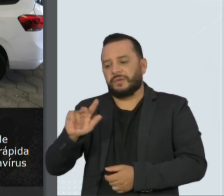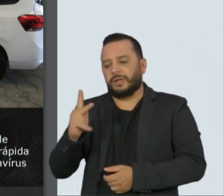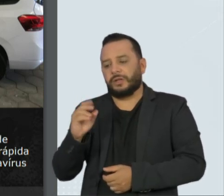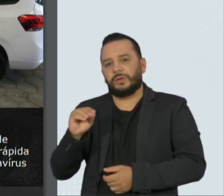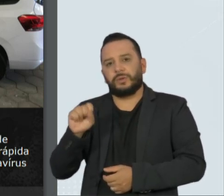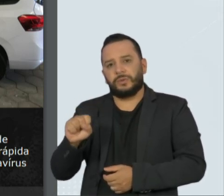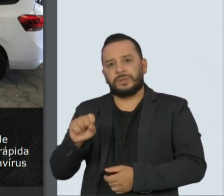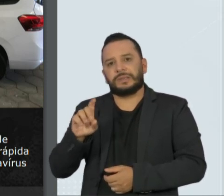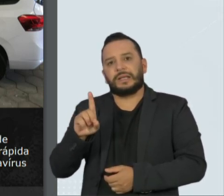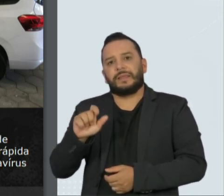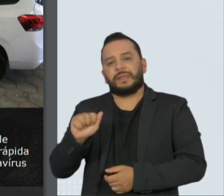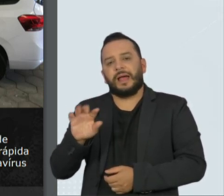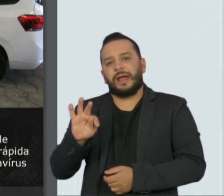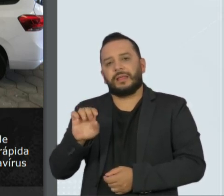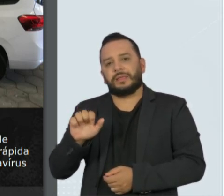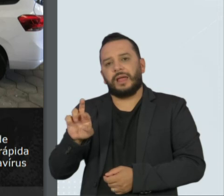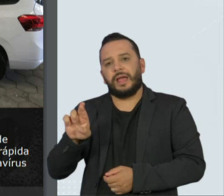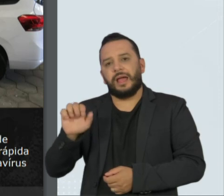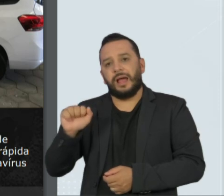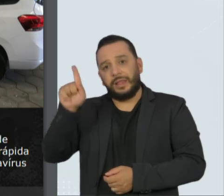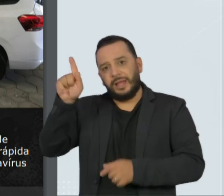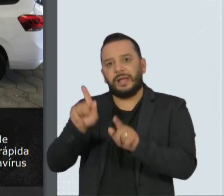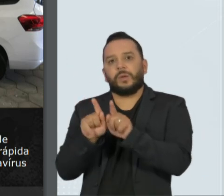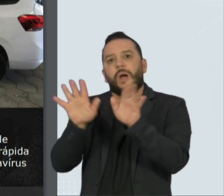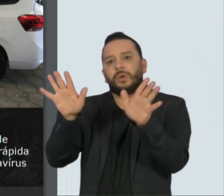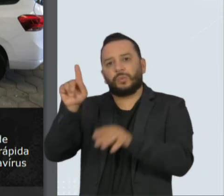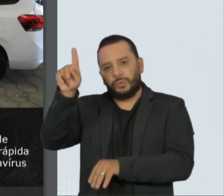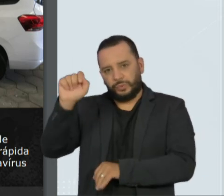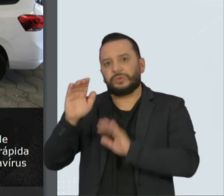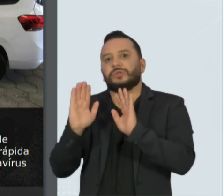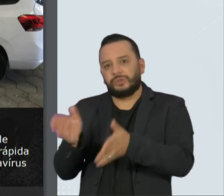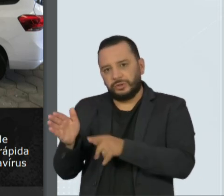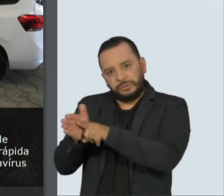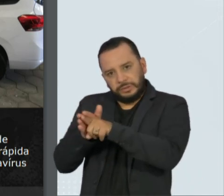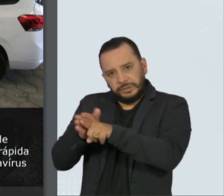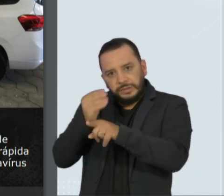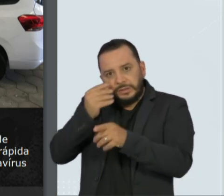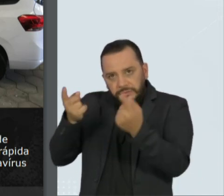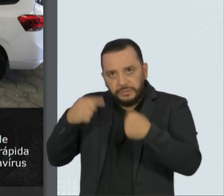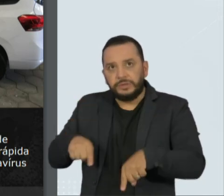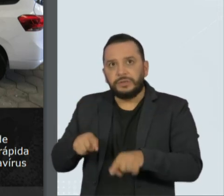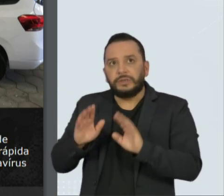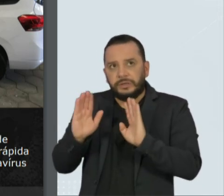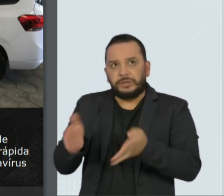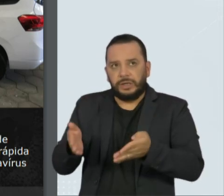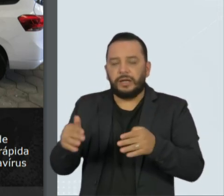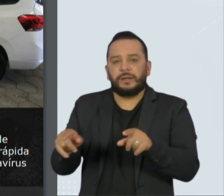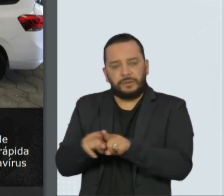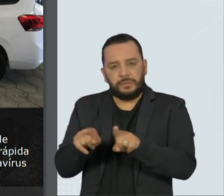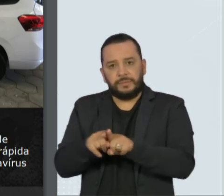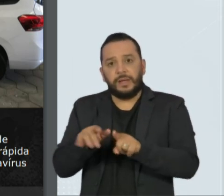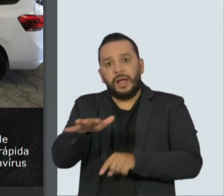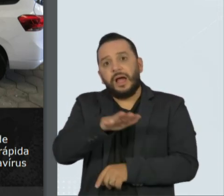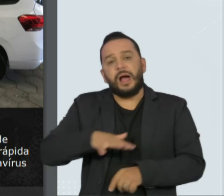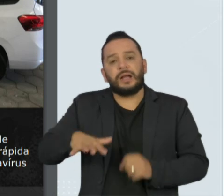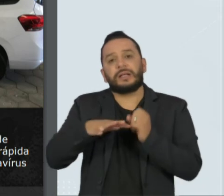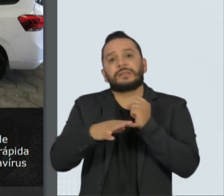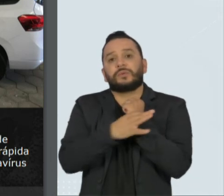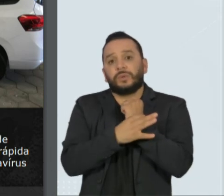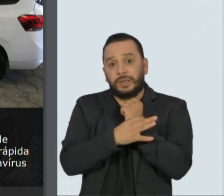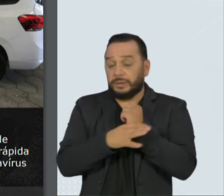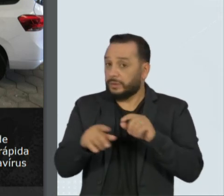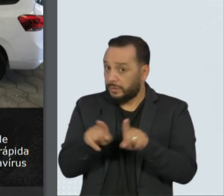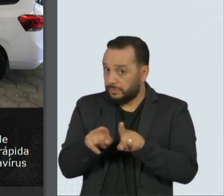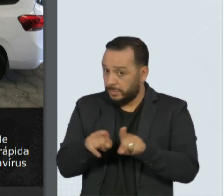Guarulhos. A segurança, que como a saúde também está na linha de frente, eu não mencionei o secretário de